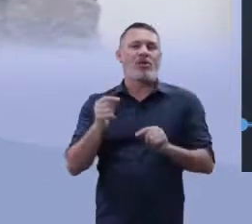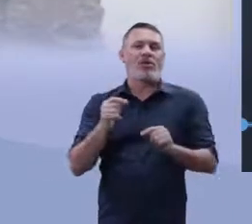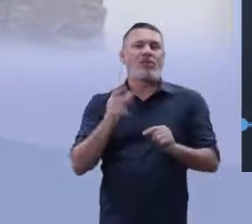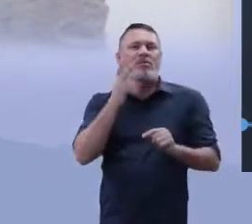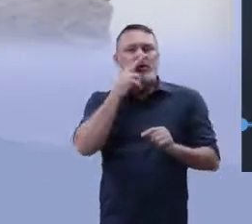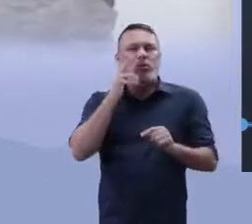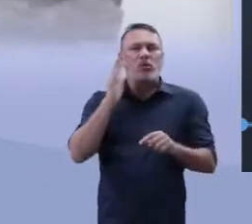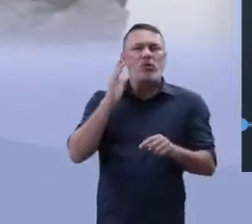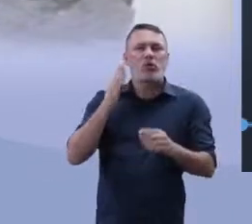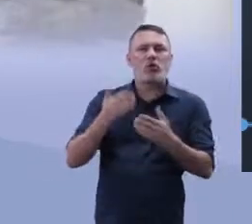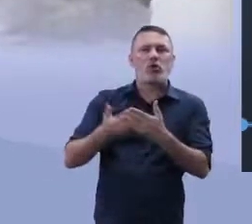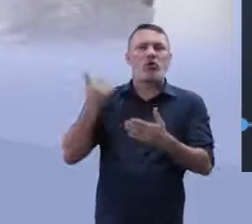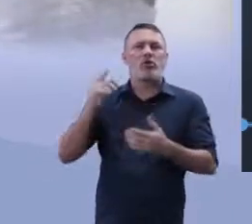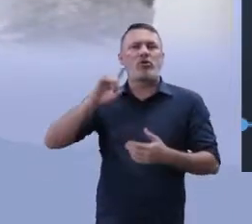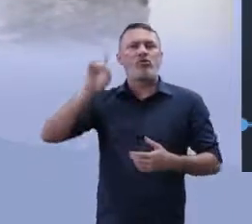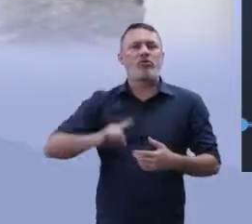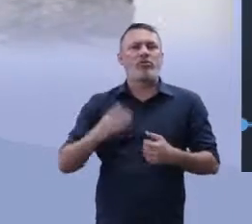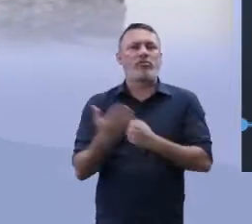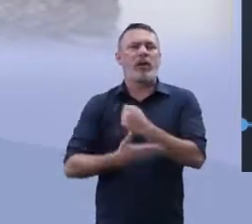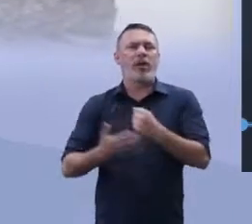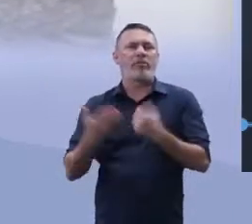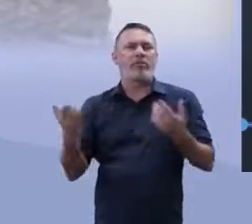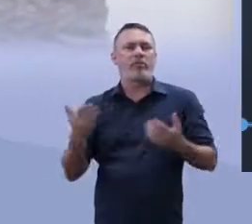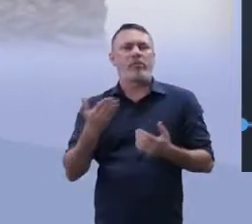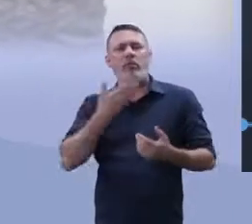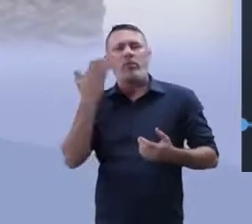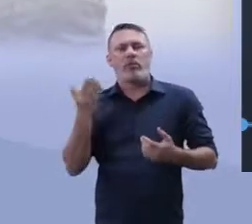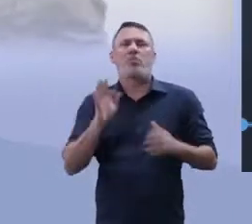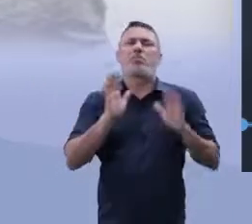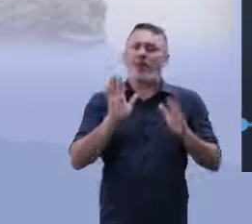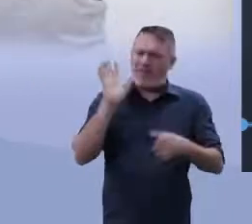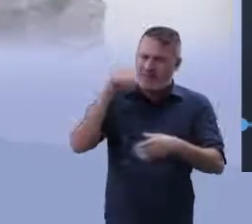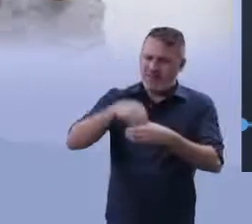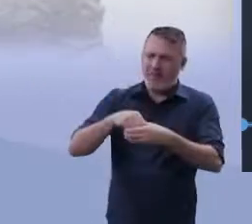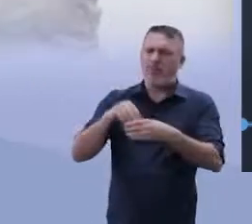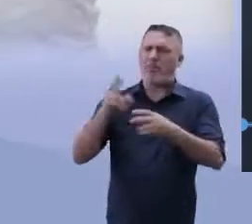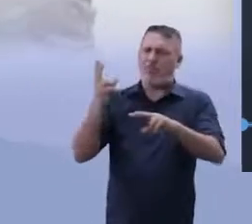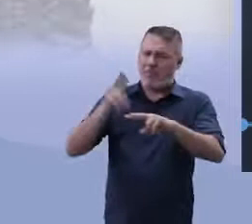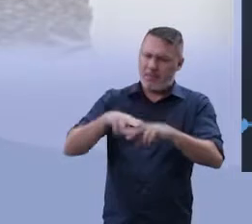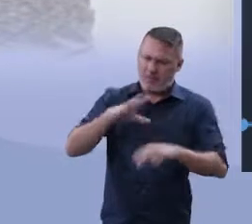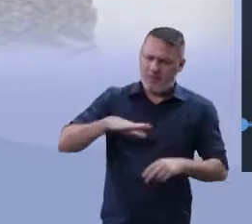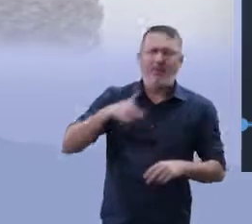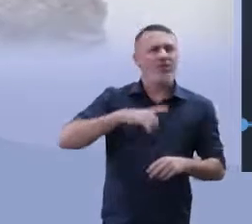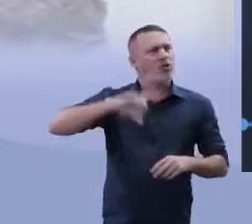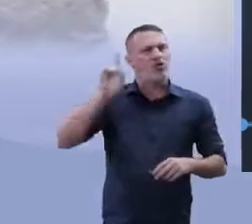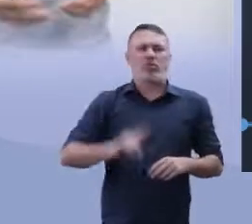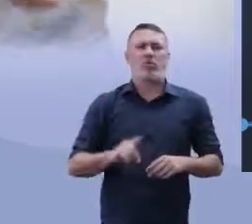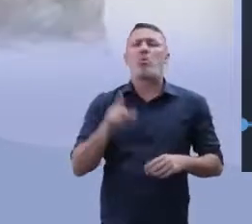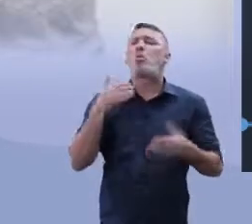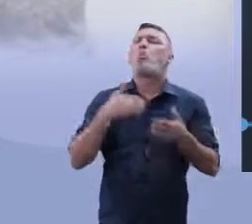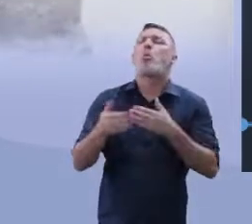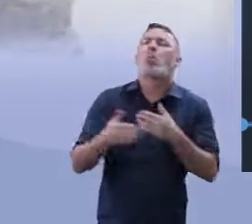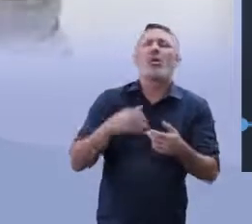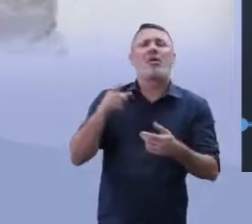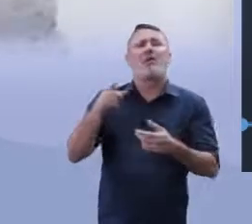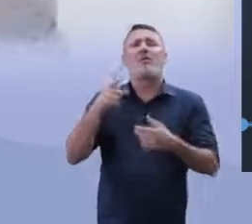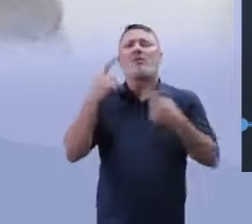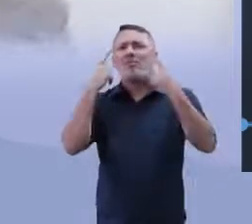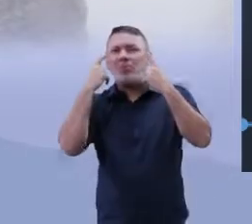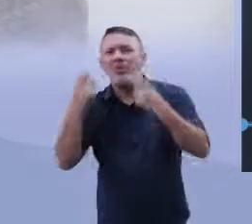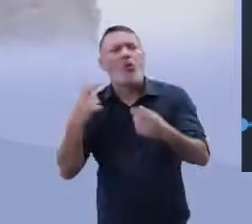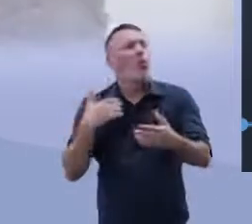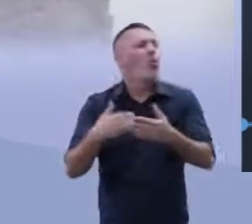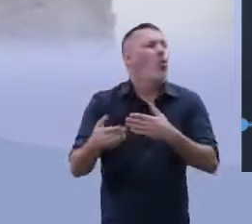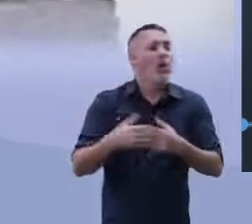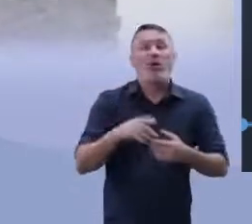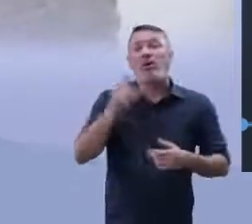suficientemente os direitos básicos da população carcerária. Eles têm o direito em todos os aspectos, independente do que fizeram,